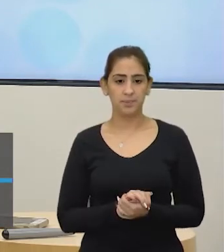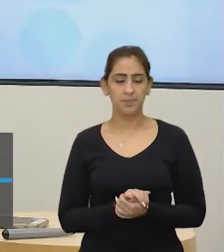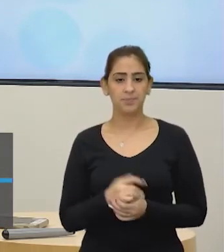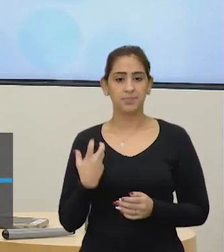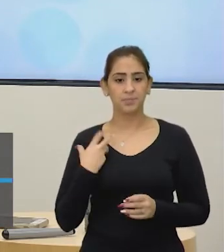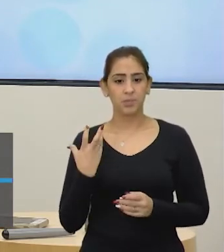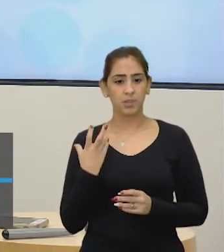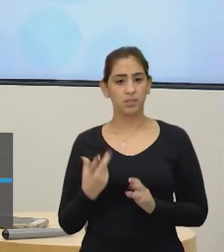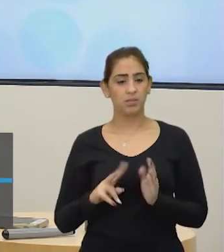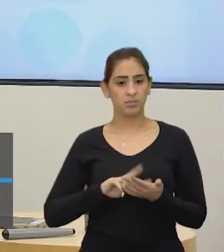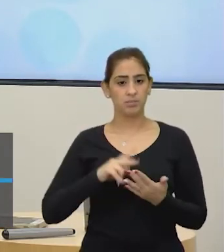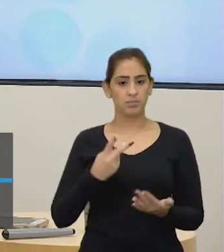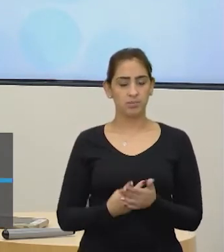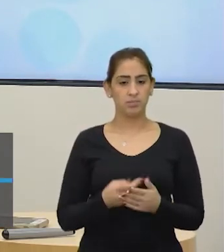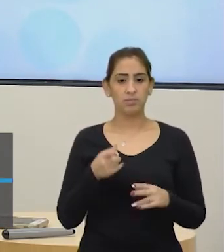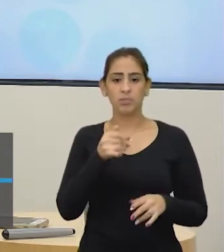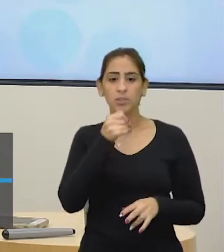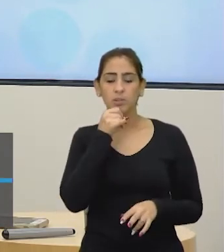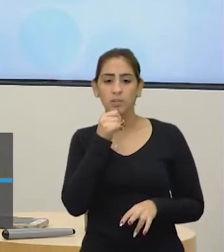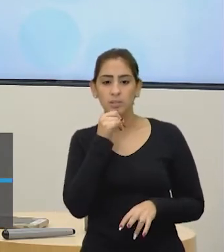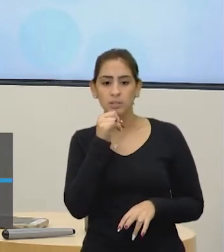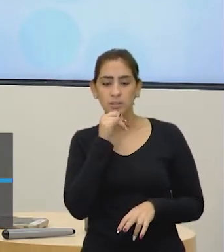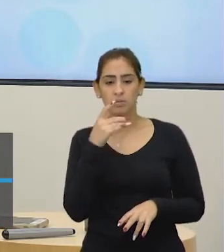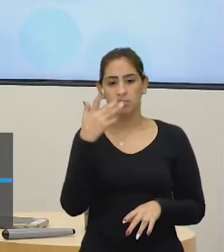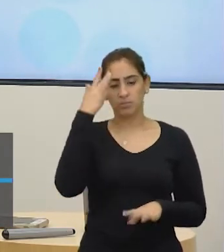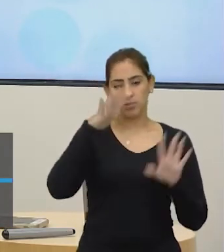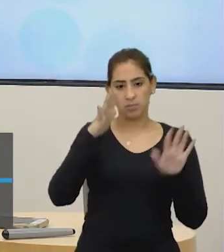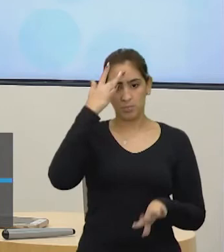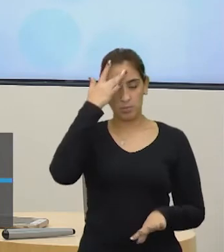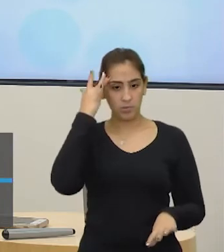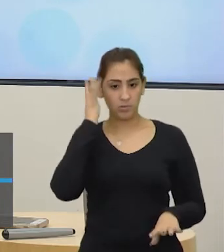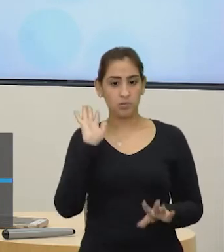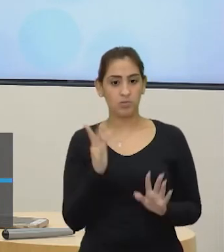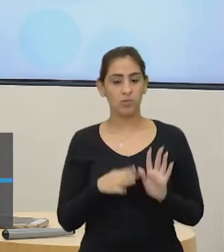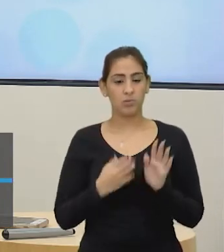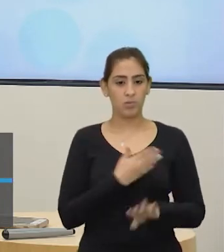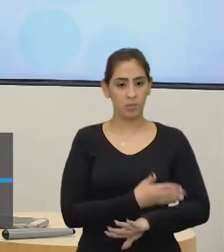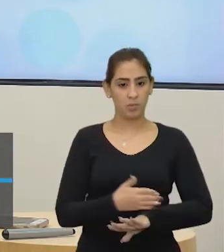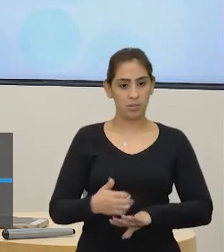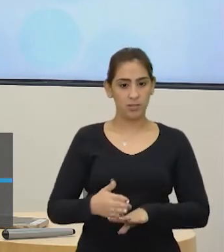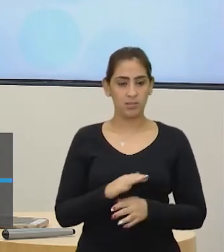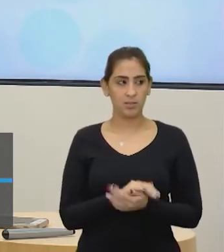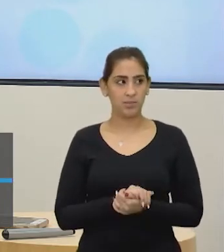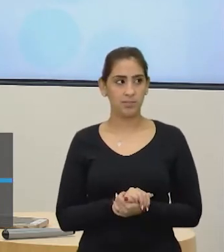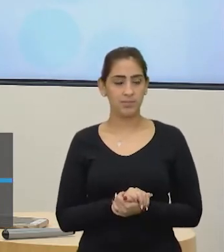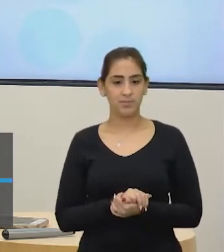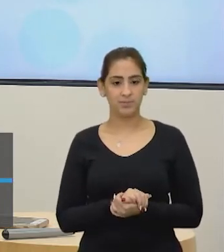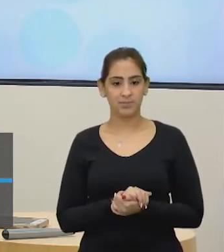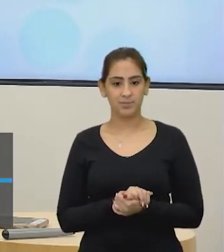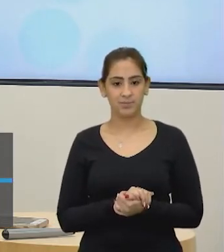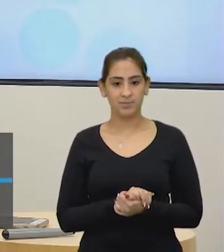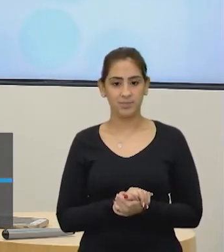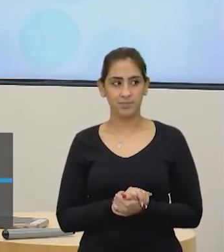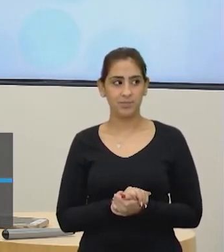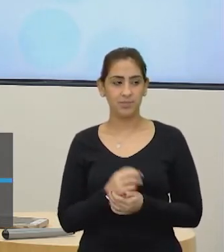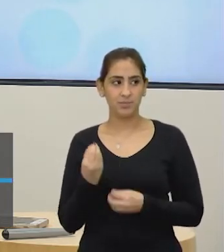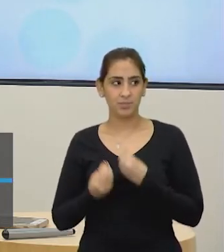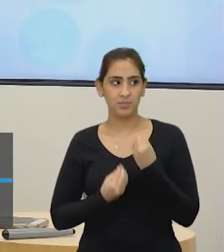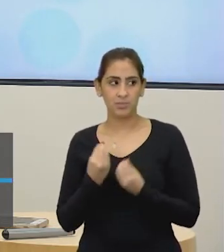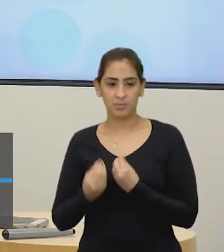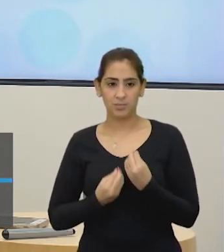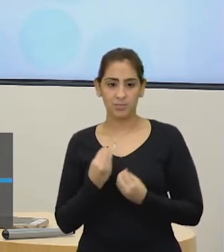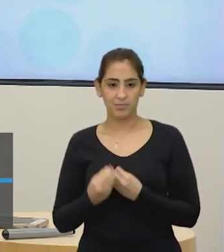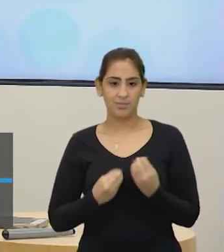introduzir aqui um exemplo da fala de tal pessoa. Então, eu já vou começar com segundo, de acordo, em conformidade com,